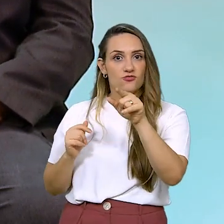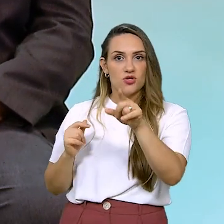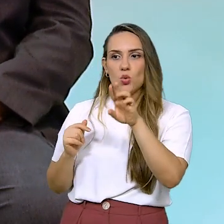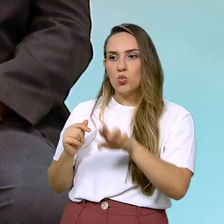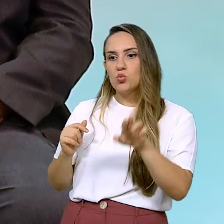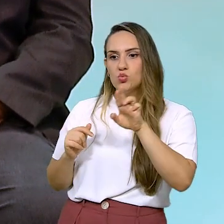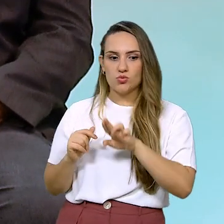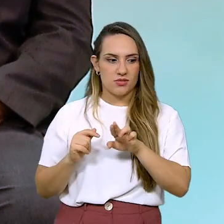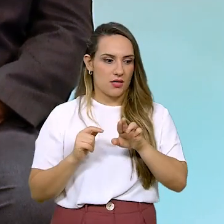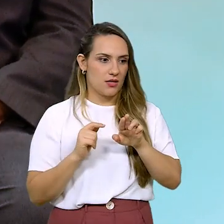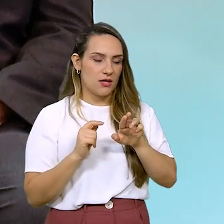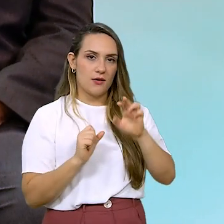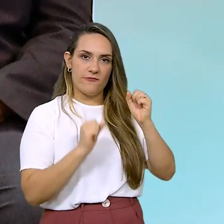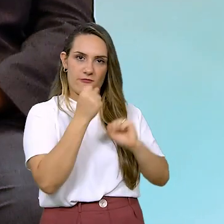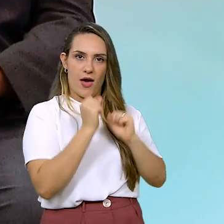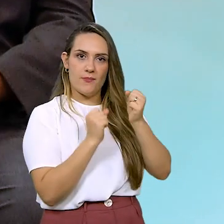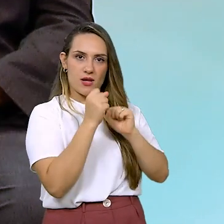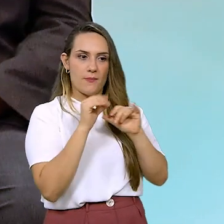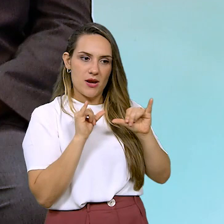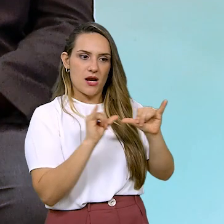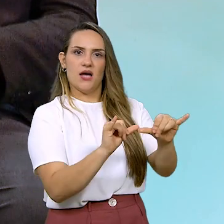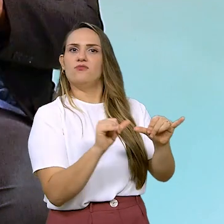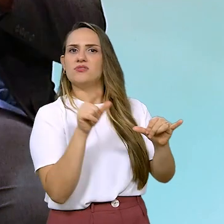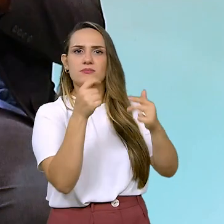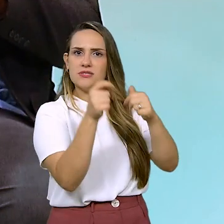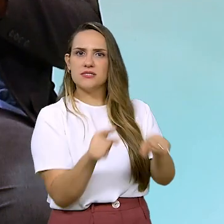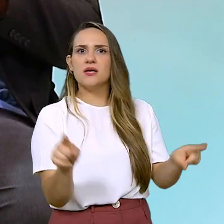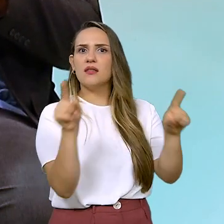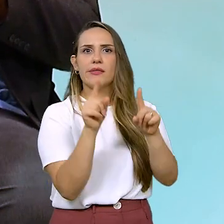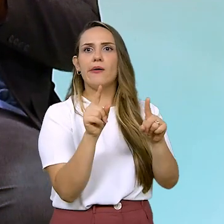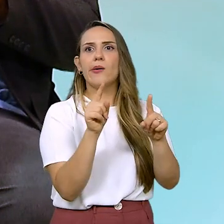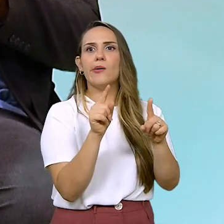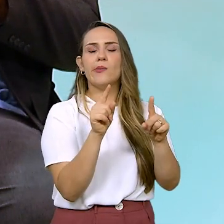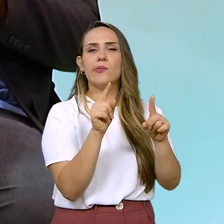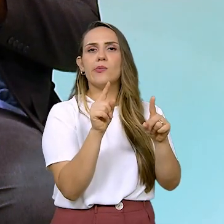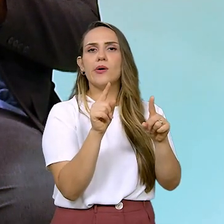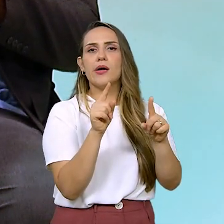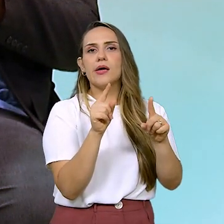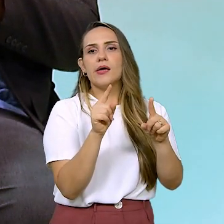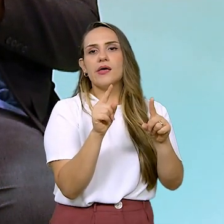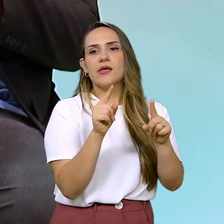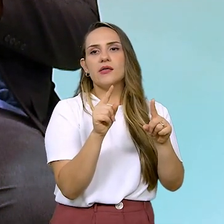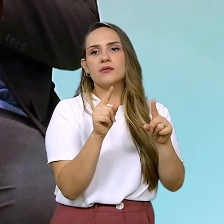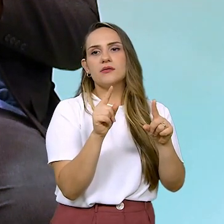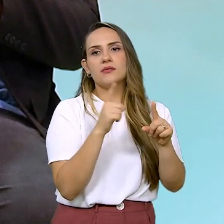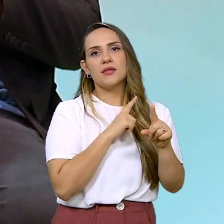na utilização do mercado, de uma fábrica e tal, você não precisa